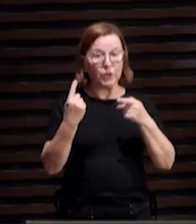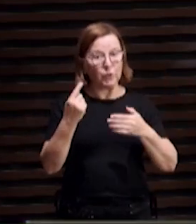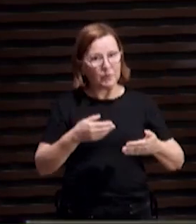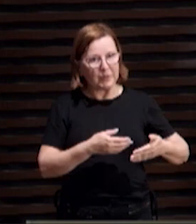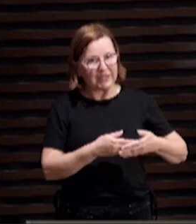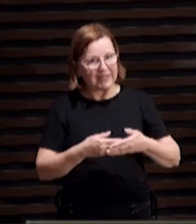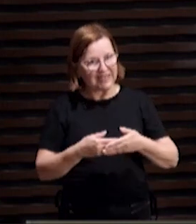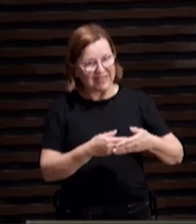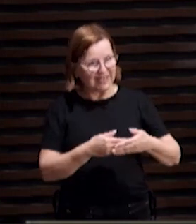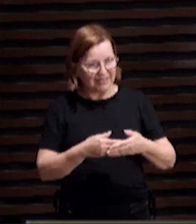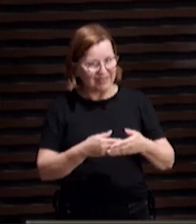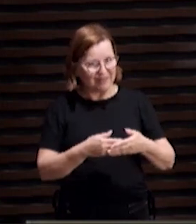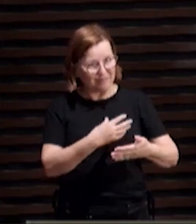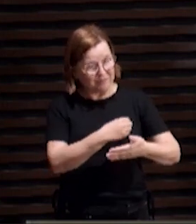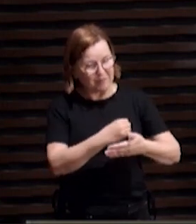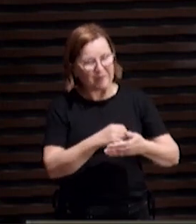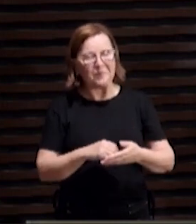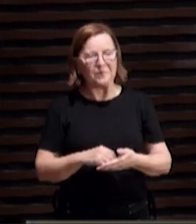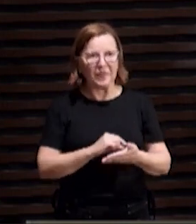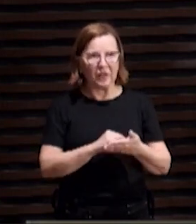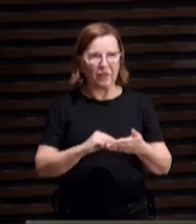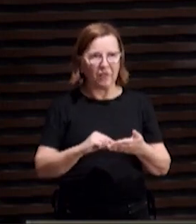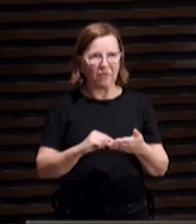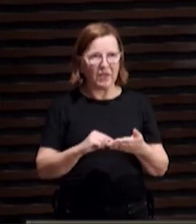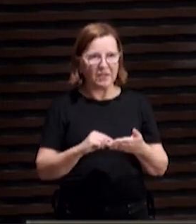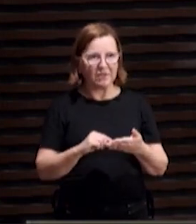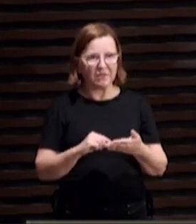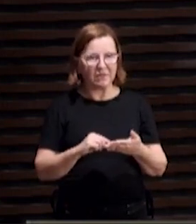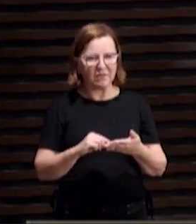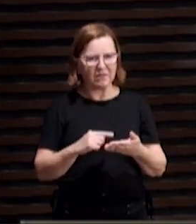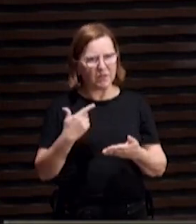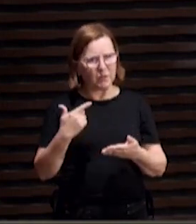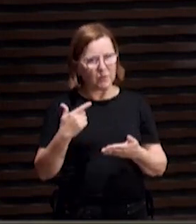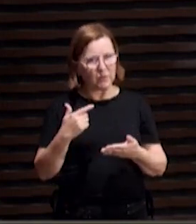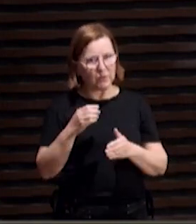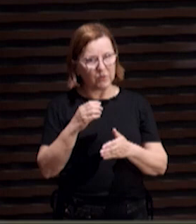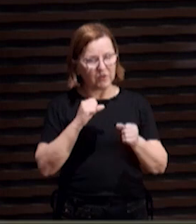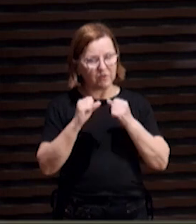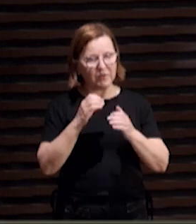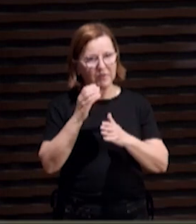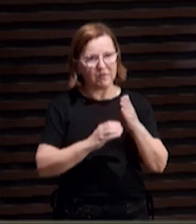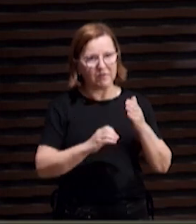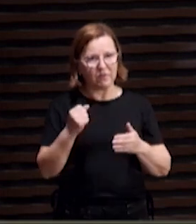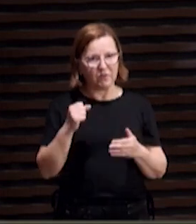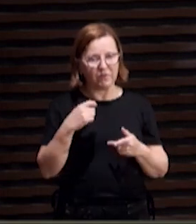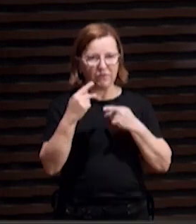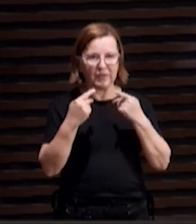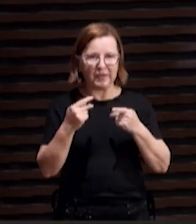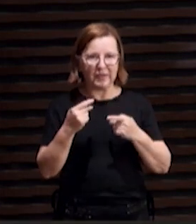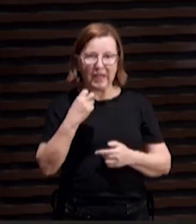que amamenta. Olha o verso 2 do Salmo 8, quando ele diz, da boca